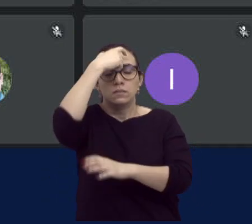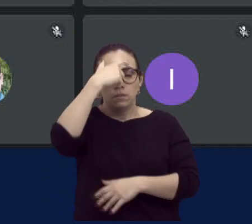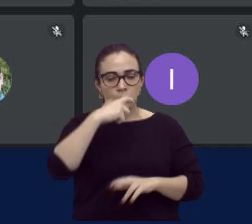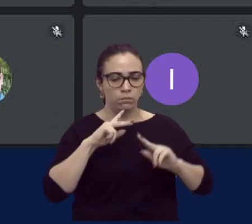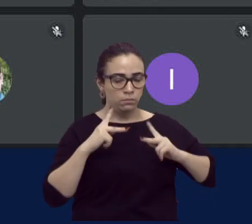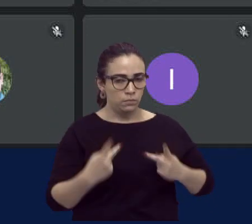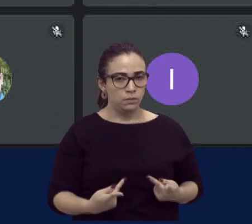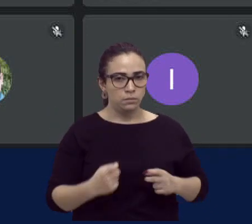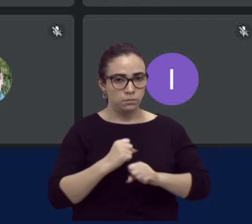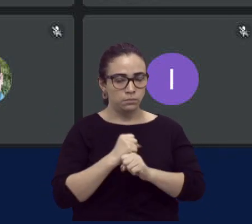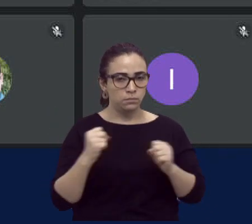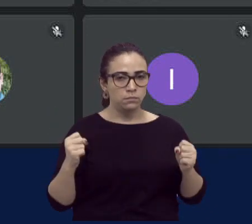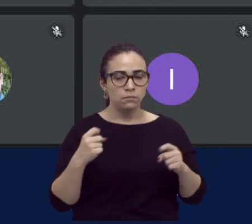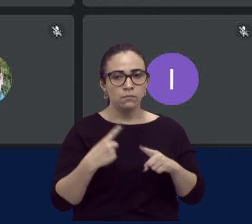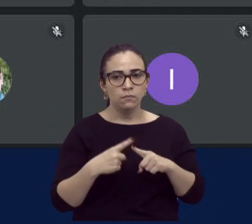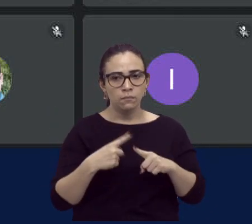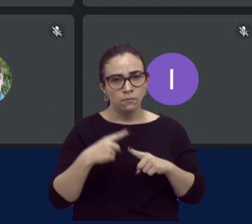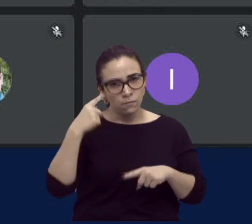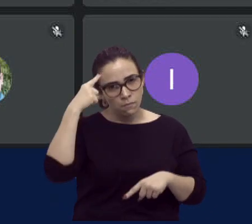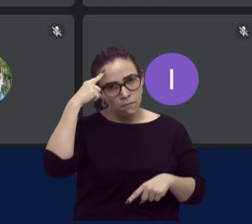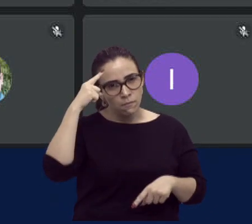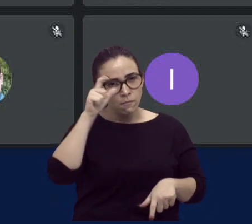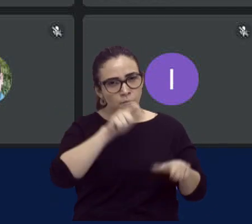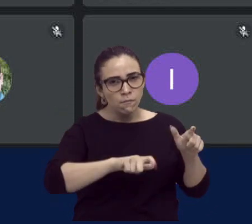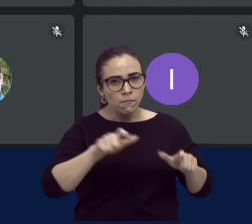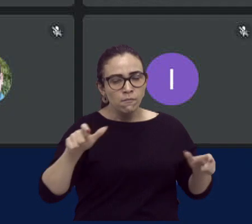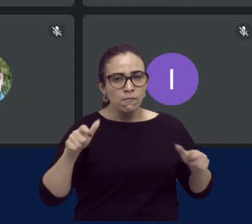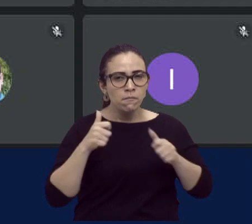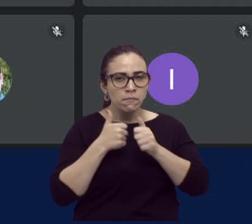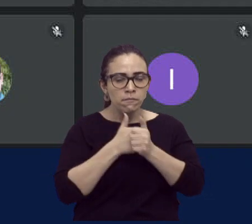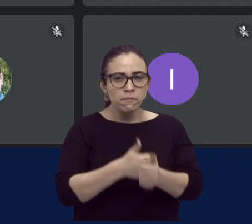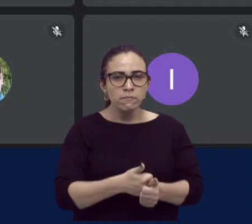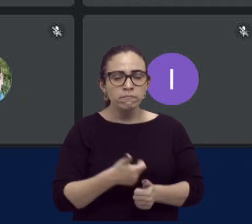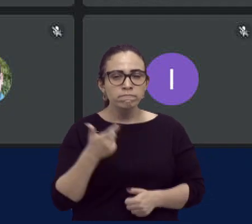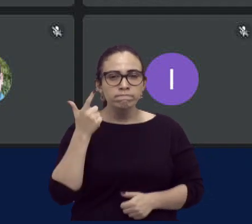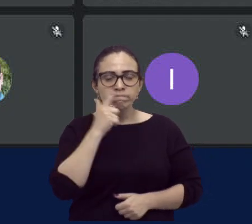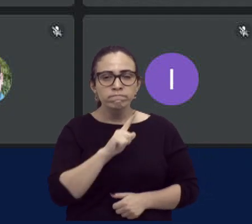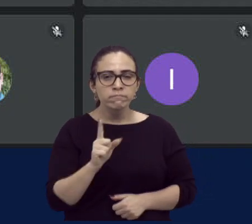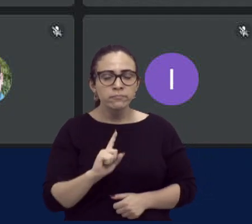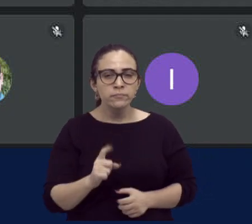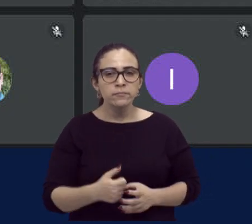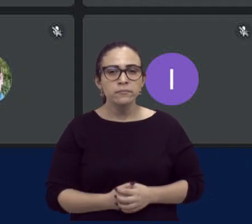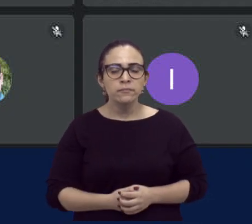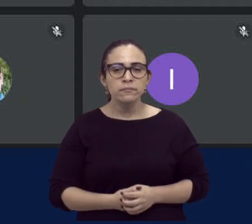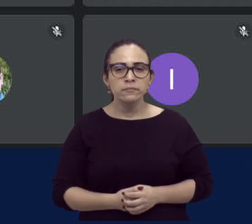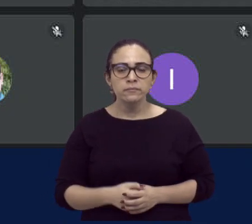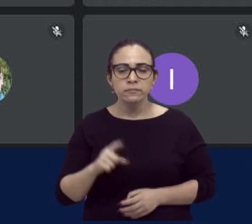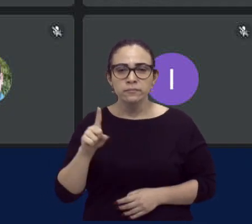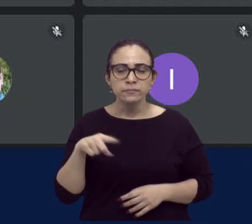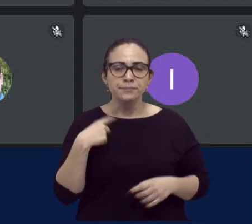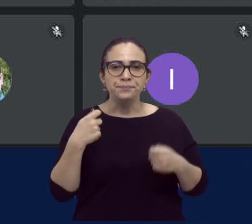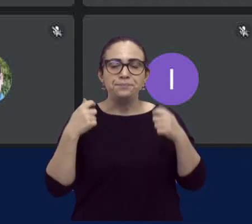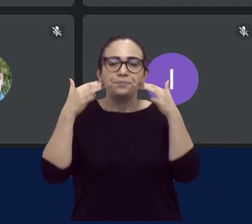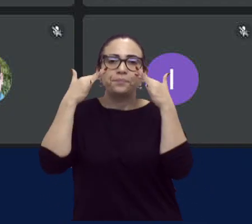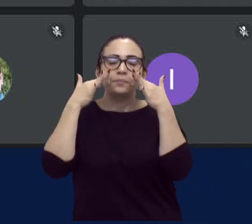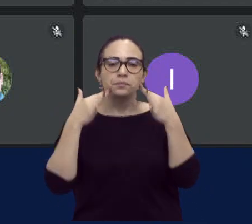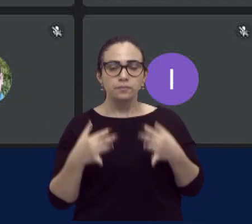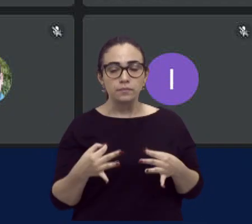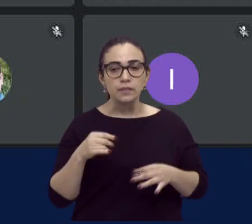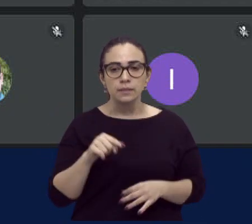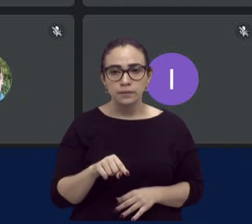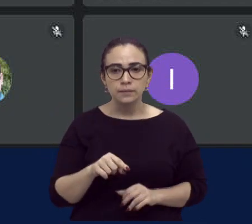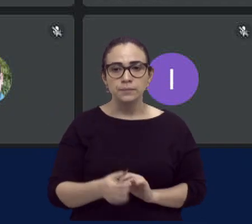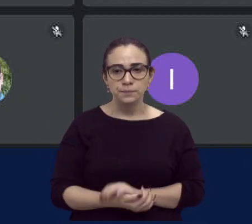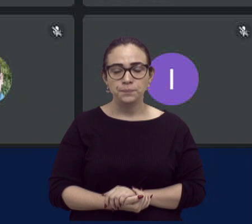aí. Porque a gente acha que vai conseguir acompanhar tudo. E o fato é que, se a gente não prestar atenção, a gente se desumaniza um pouco,